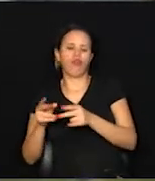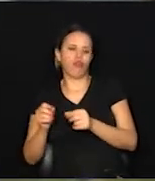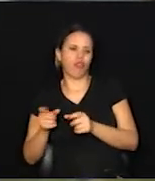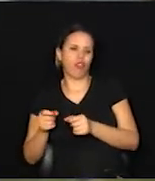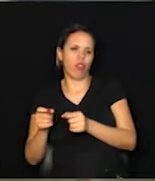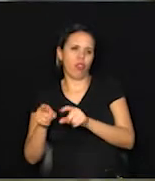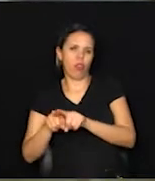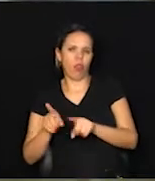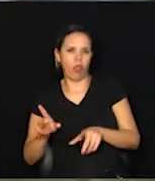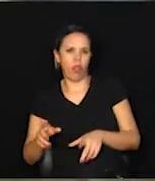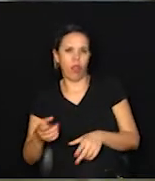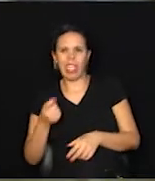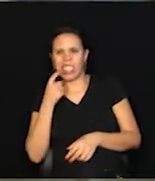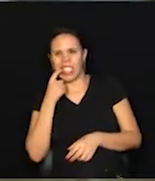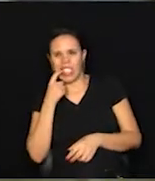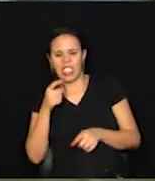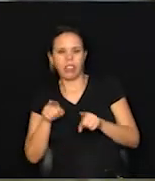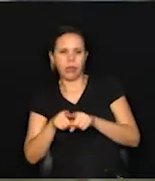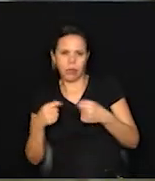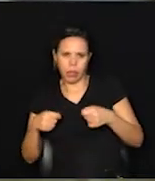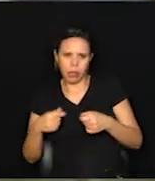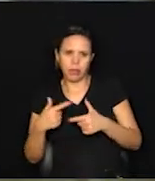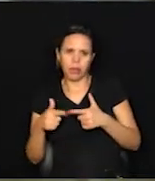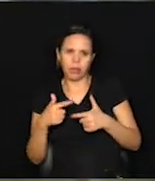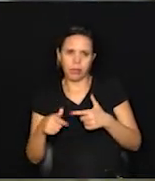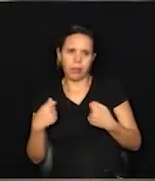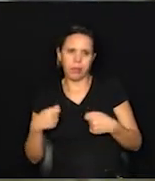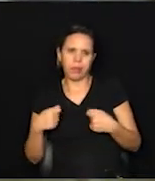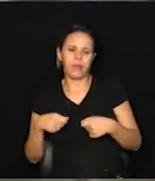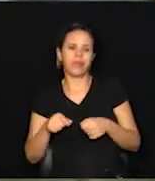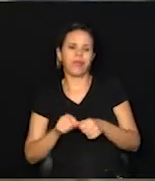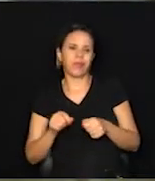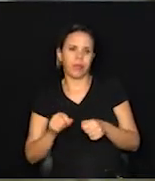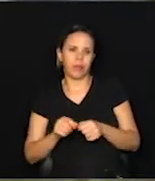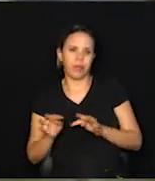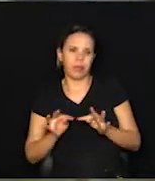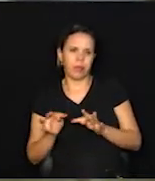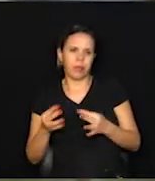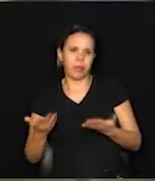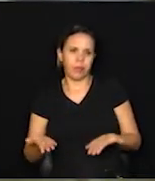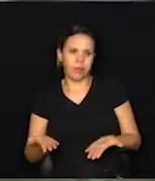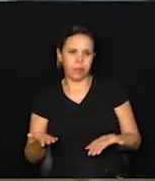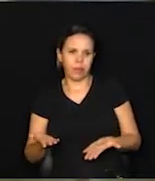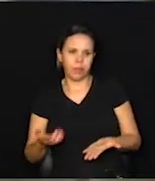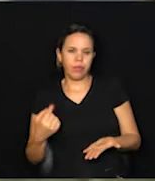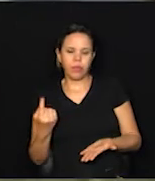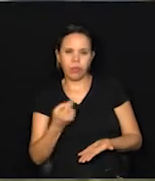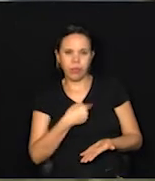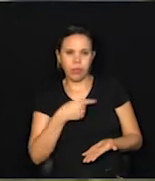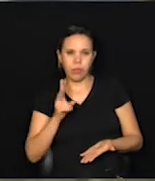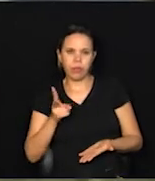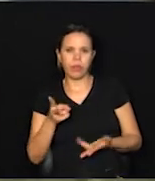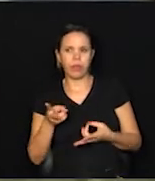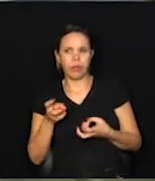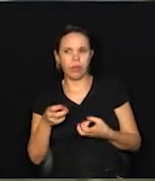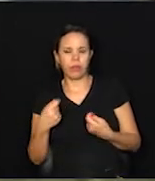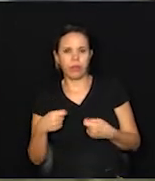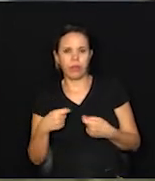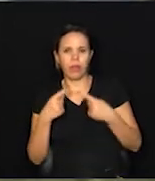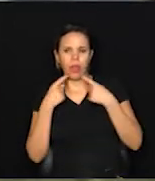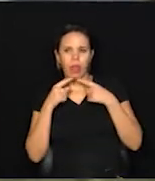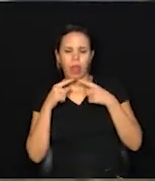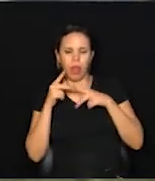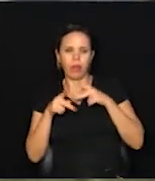a questão odontológica também tem problema de represamento, e a gente fica sempre recebendo reclamações